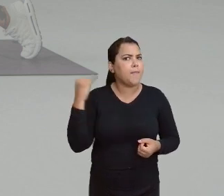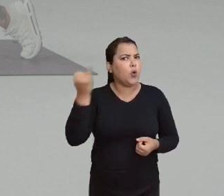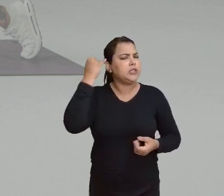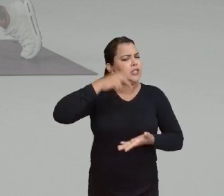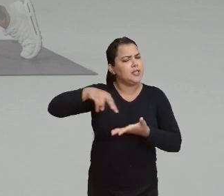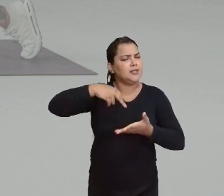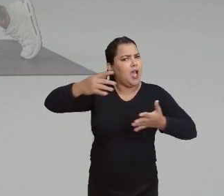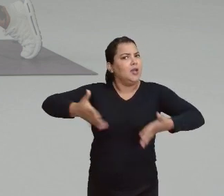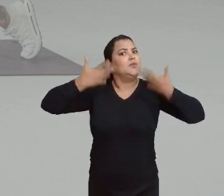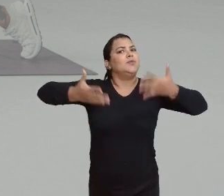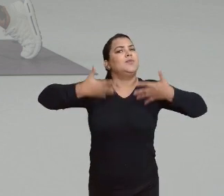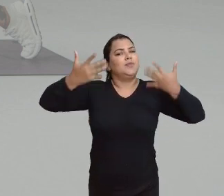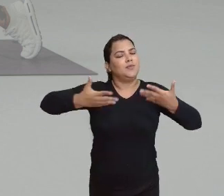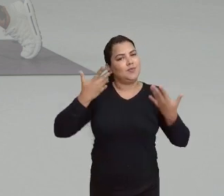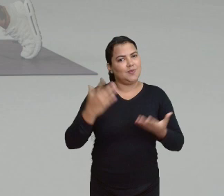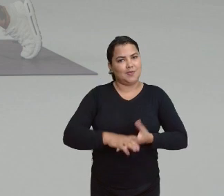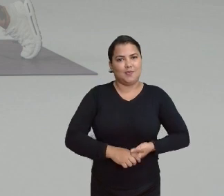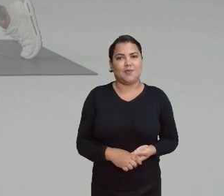está